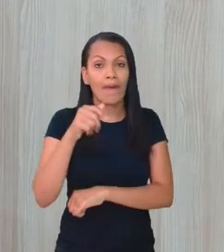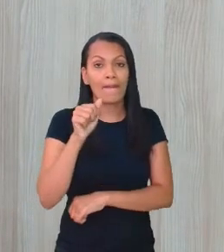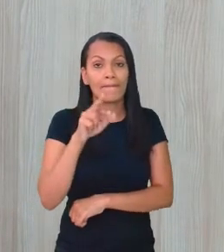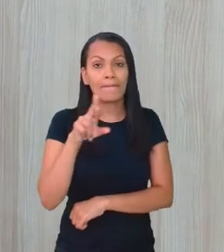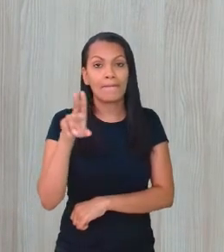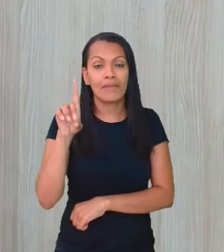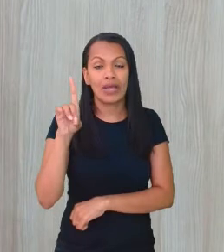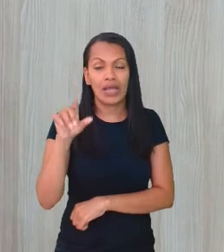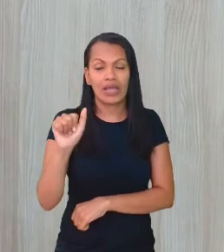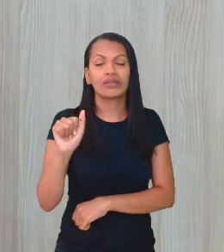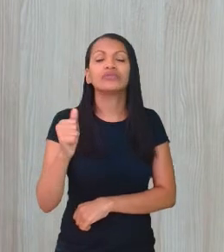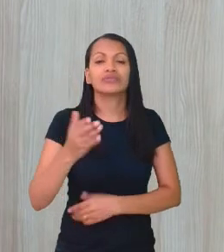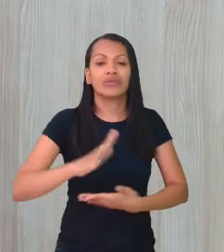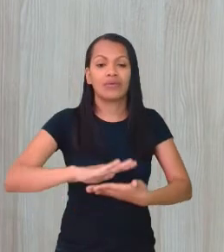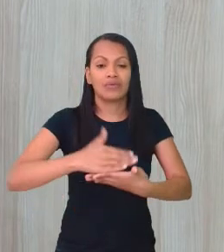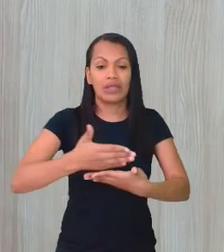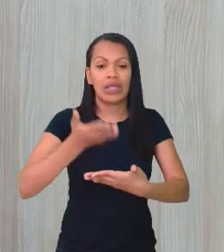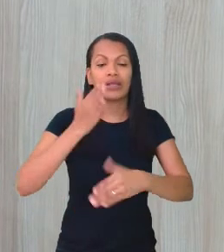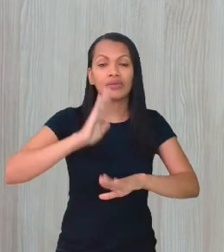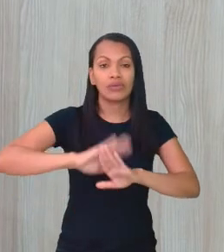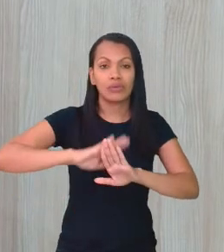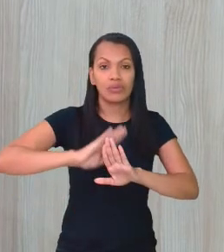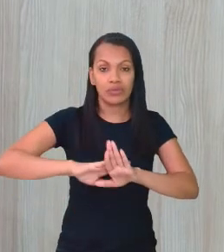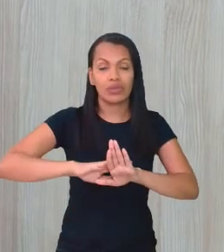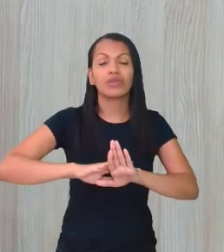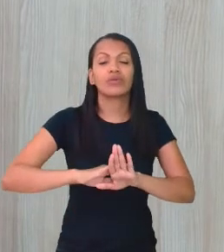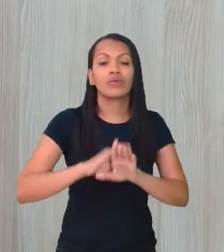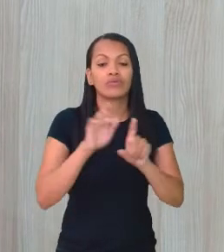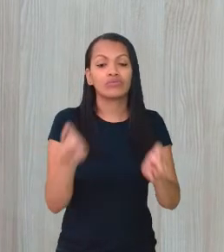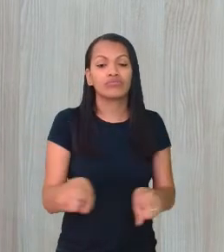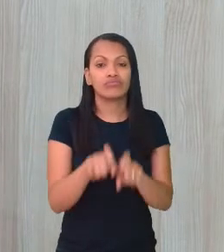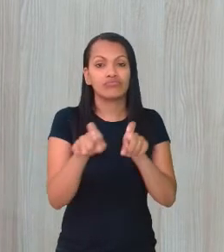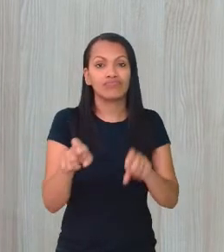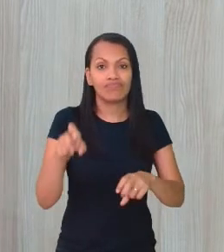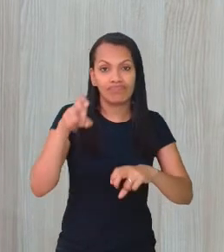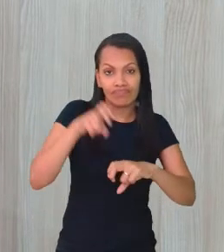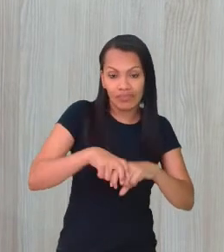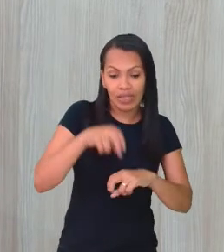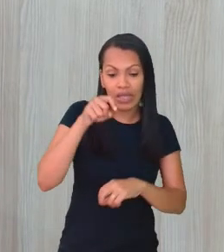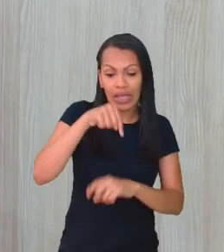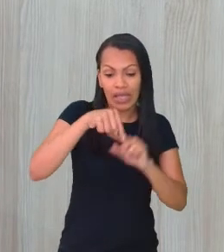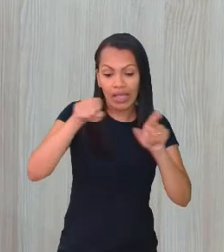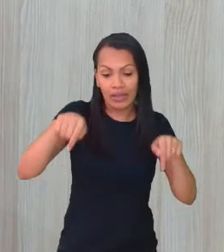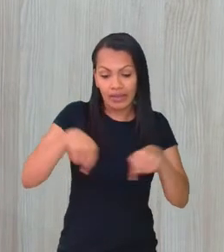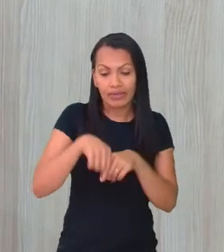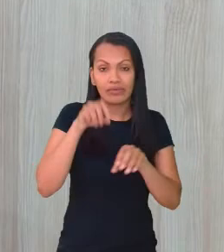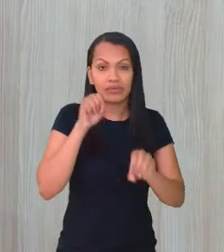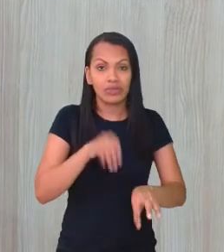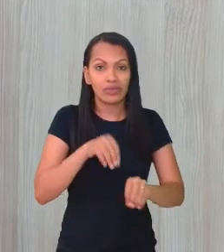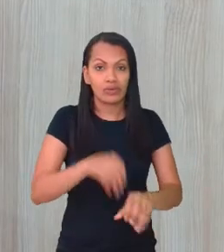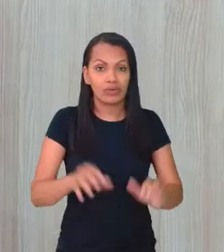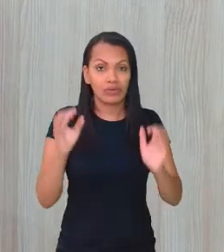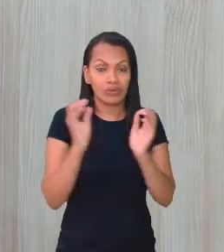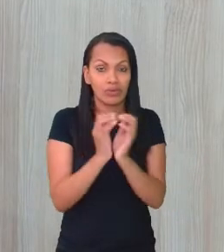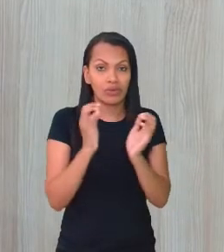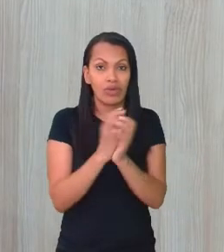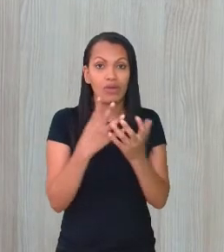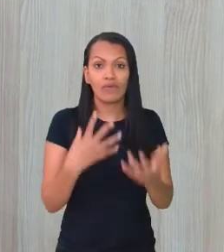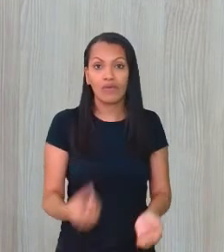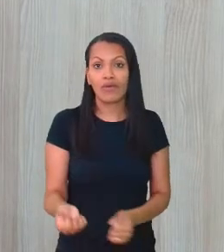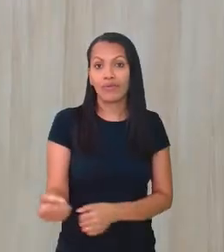trás de um computador, sentada, aqui nos estúdios Educa Recife. Vamos